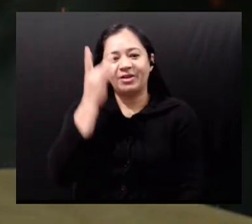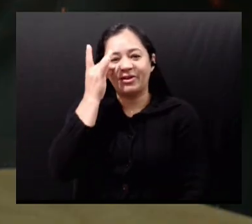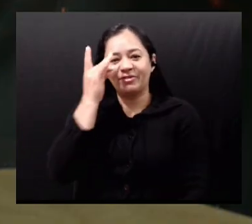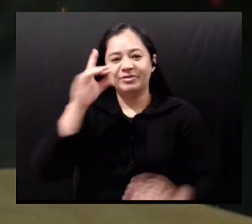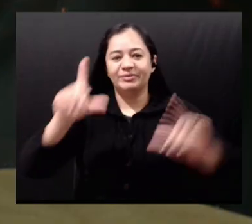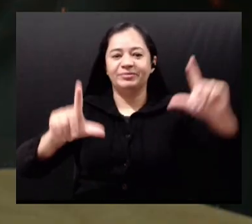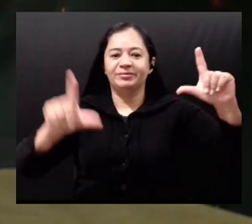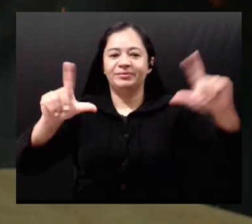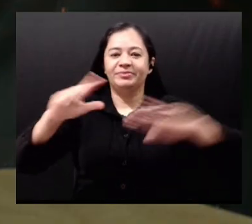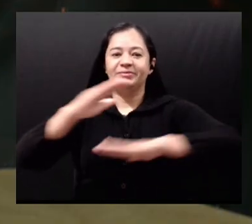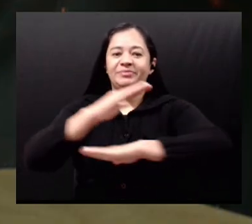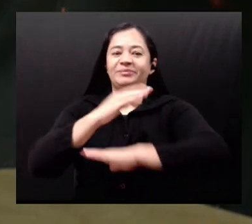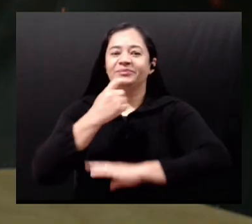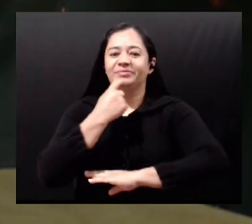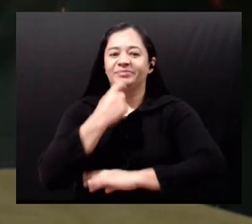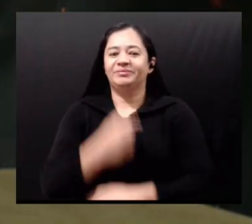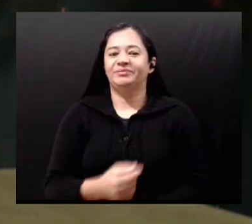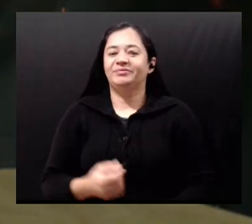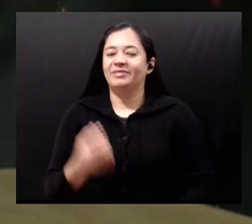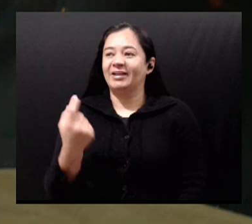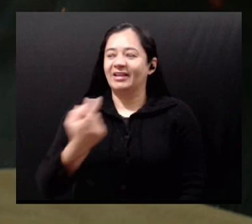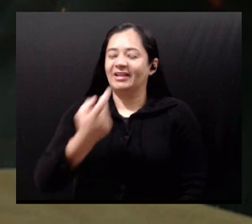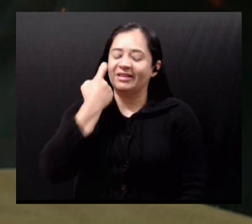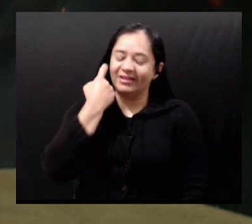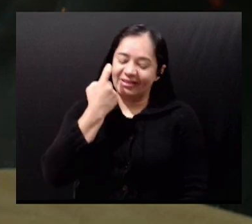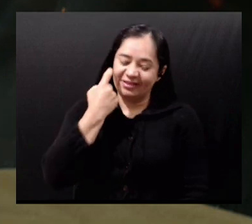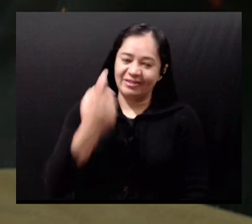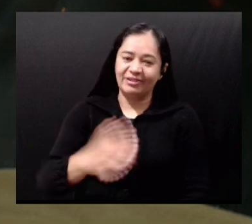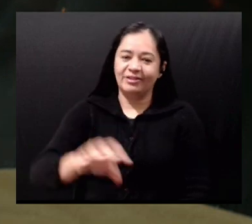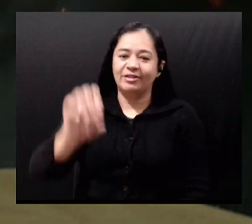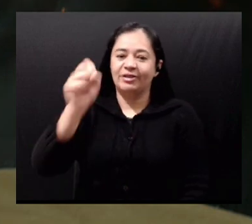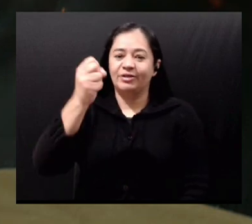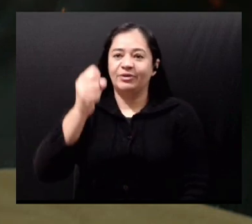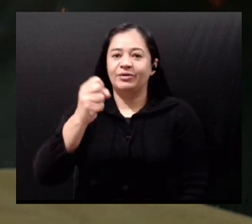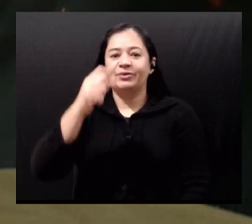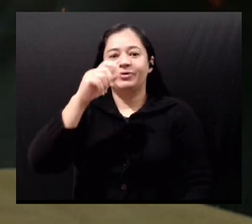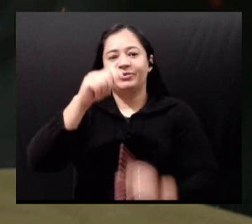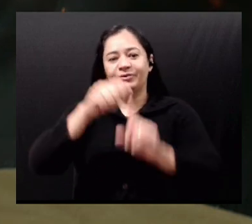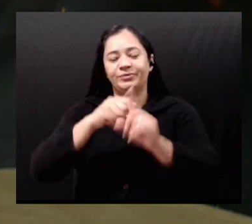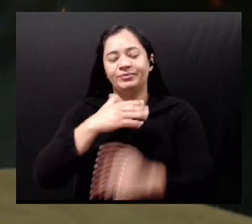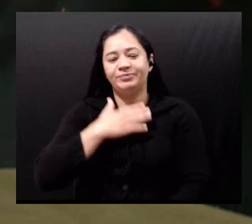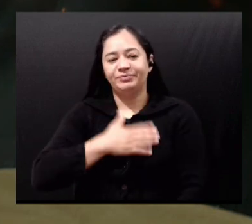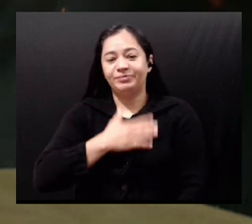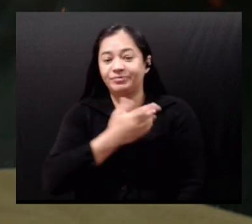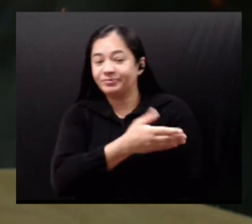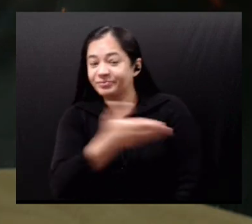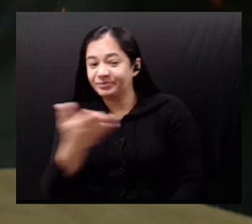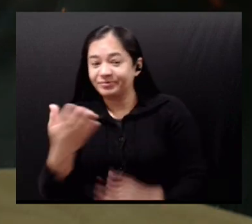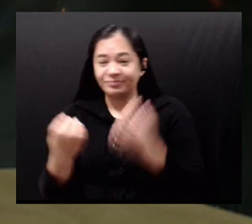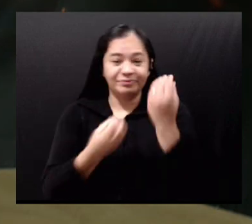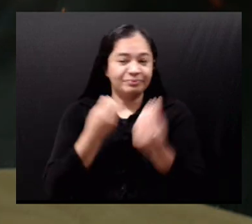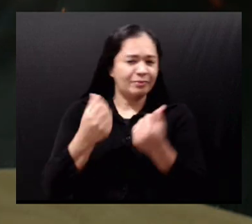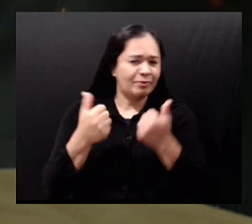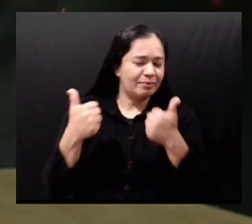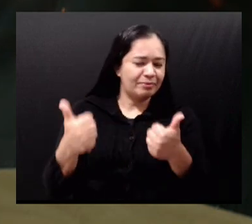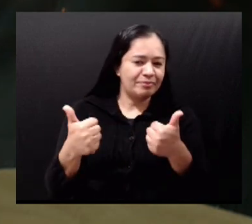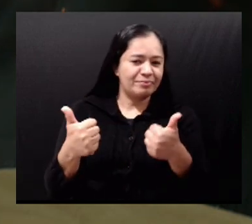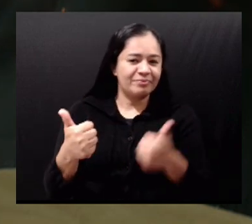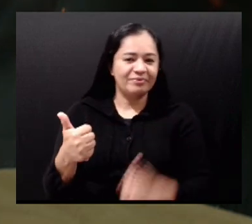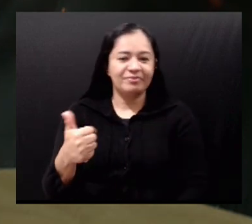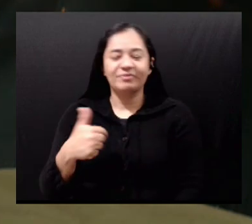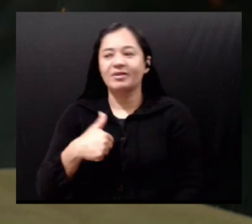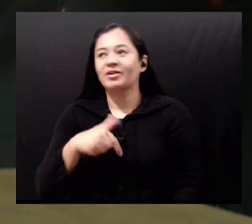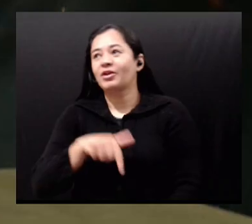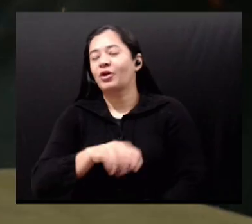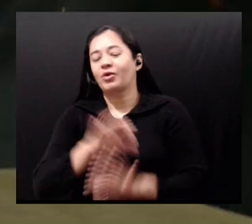Campinas. Sextamos, dia 8 de agosto. E você, como está? Tudo bem? Por aqui tudo ótimo. E hoje a gente